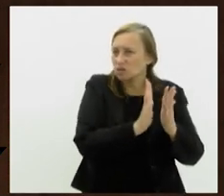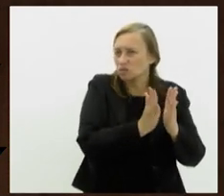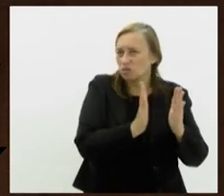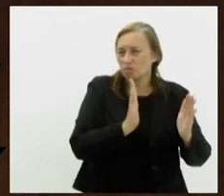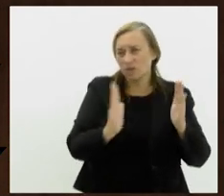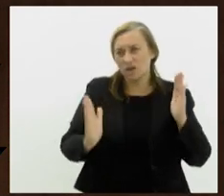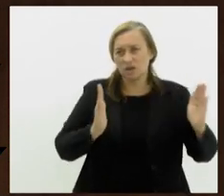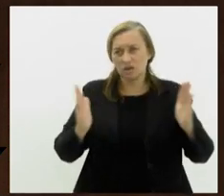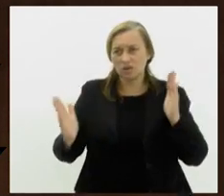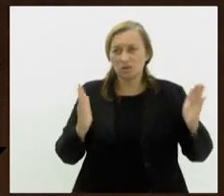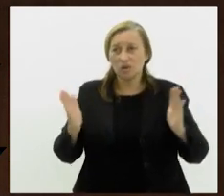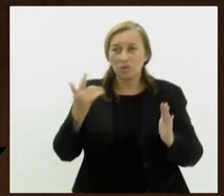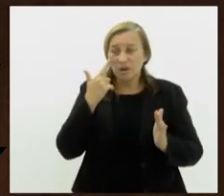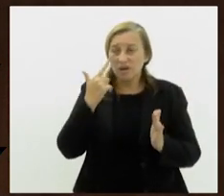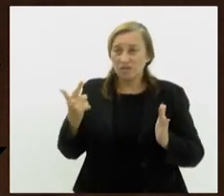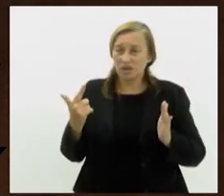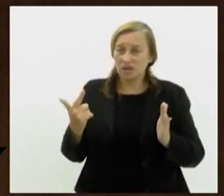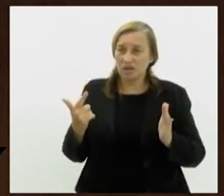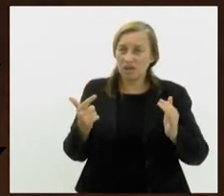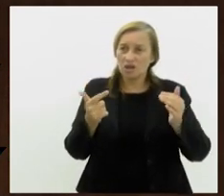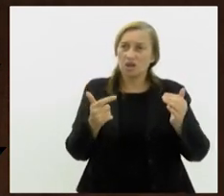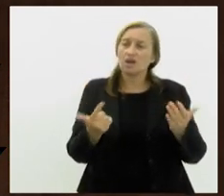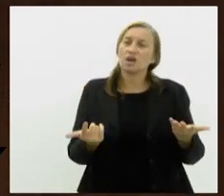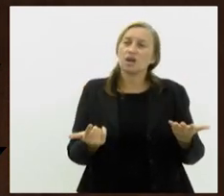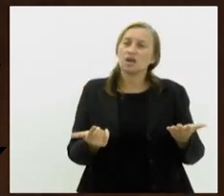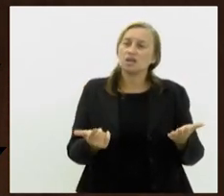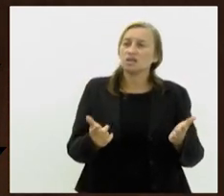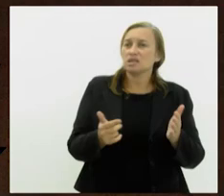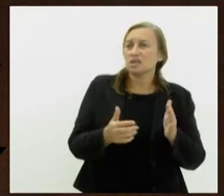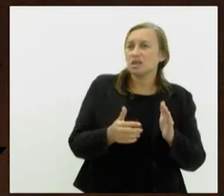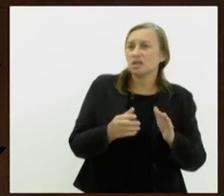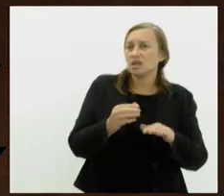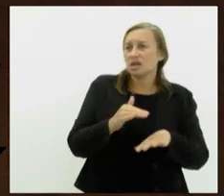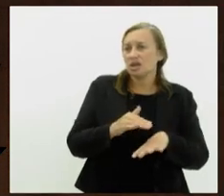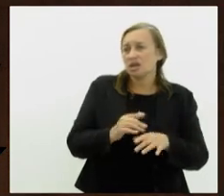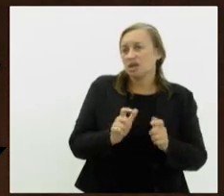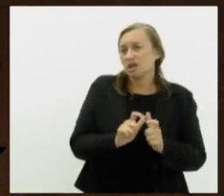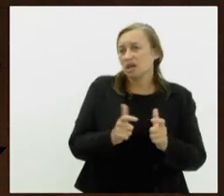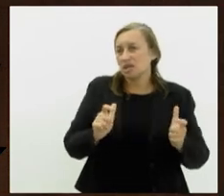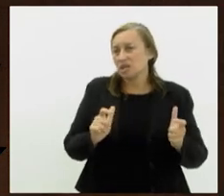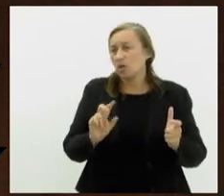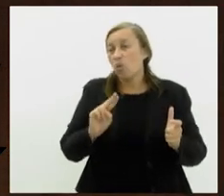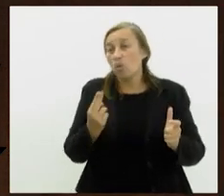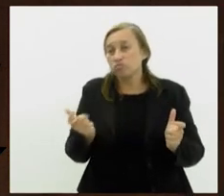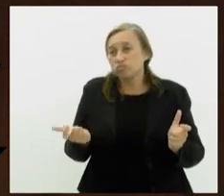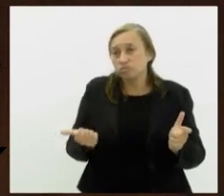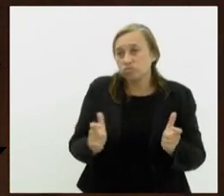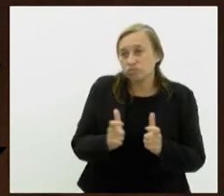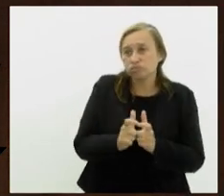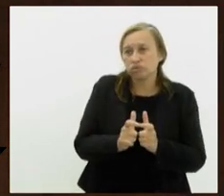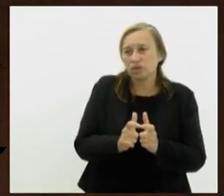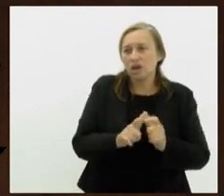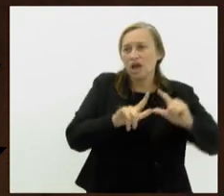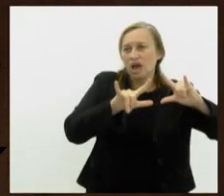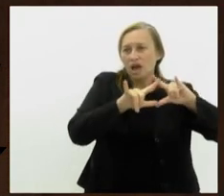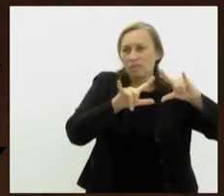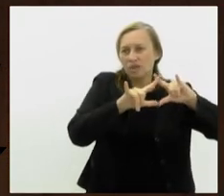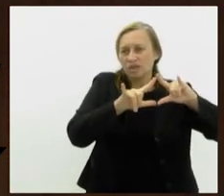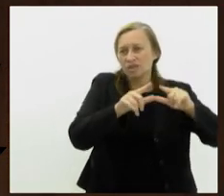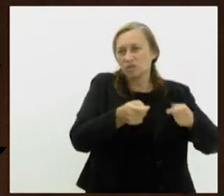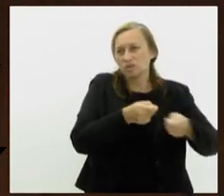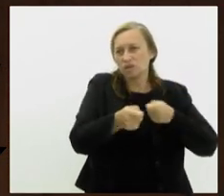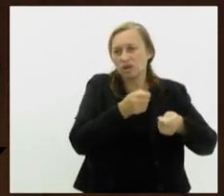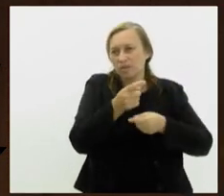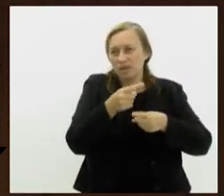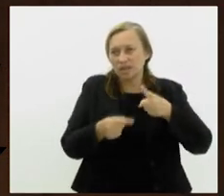medida o aumento ou a redução de algo desse tipo. Eu quero saber o seguinte, as milícias controlam metade da cidade do Rio de